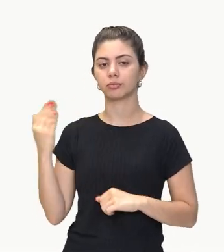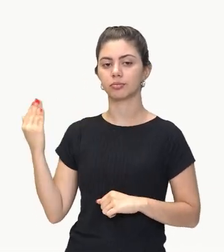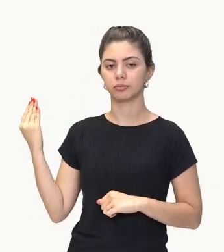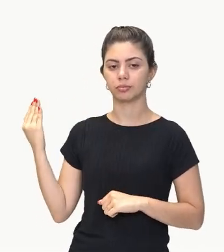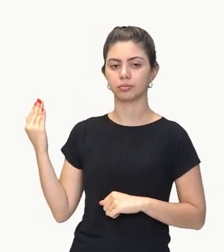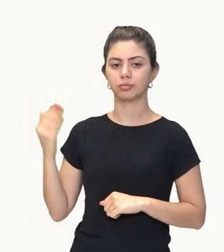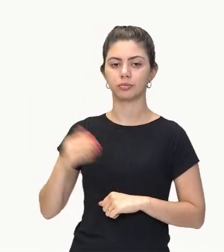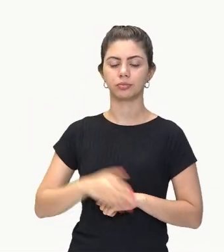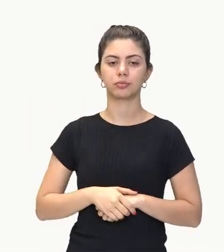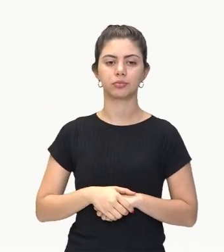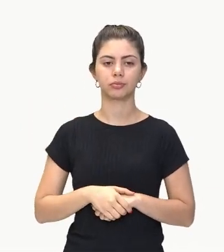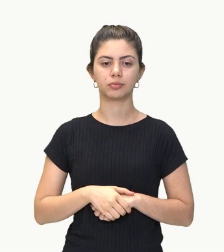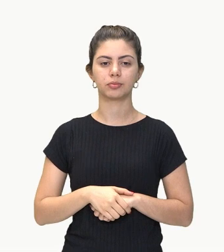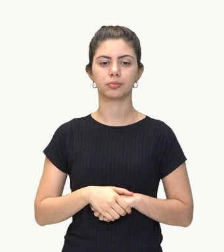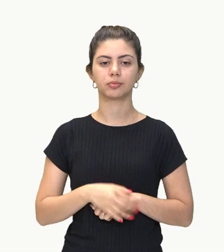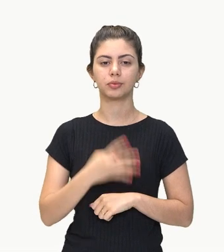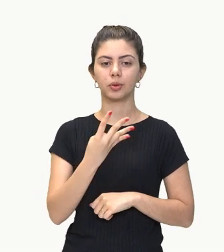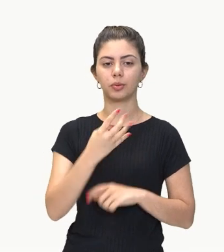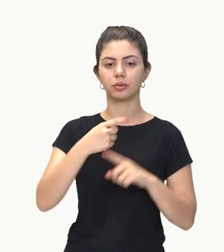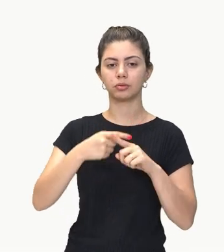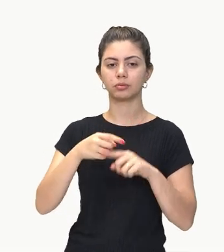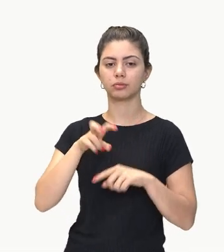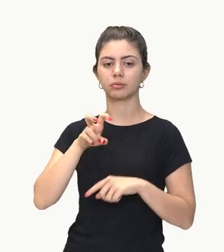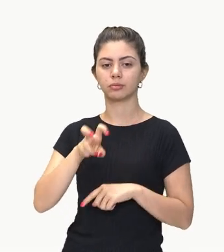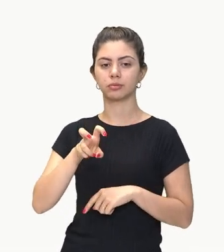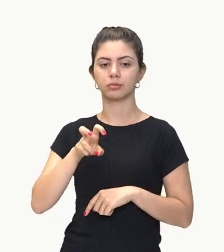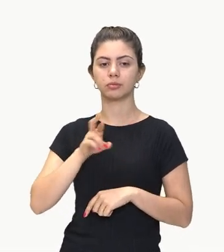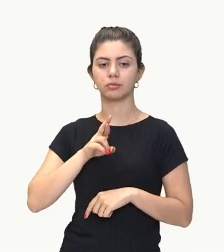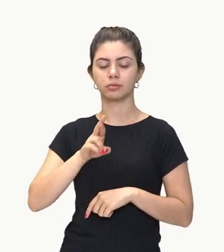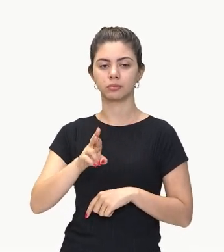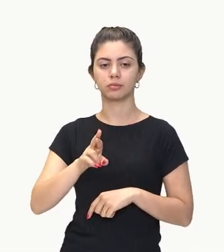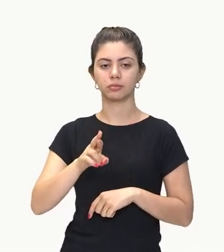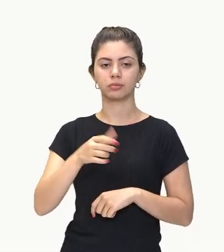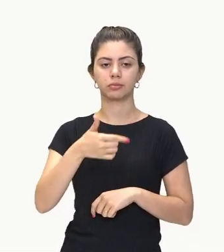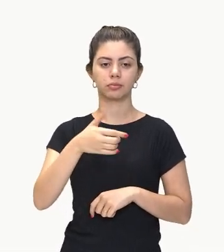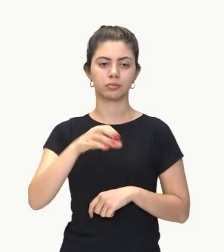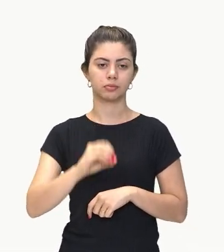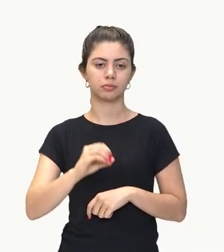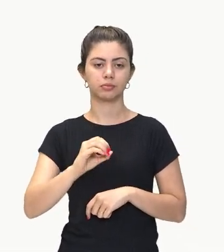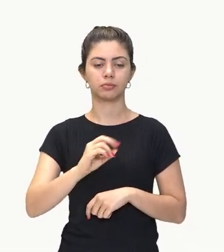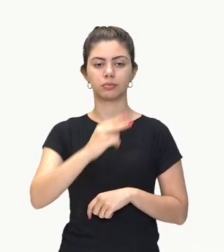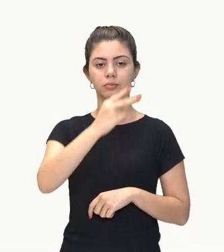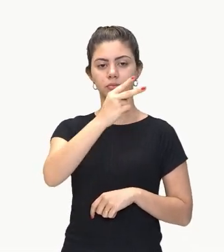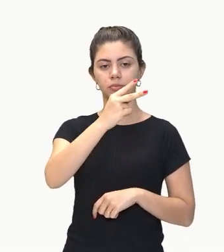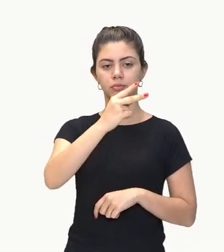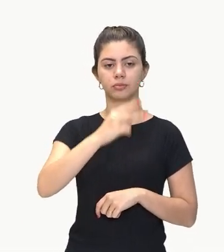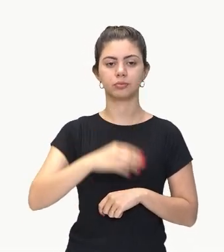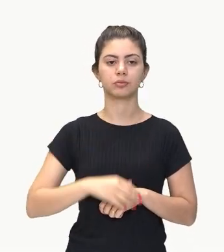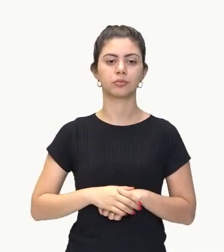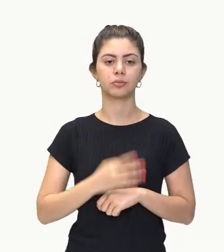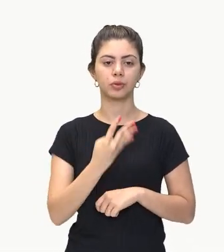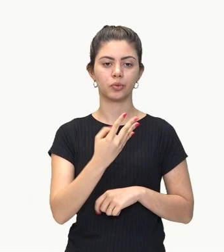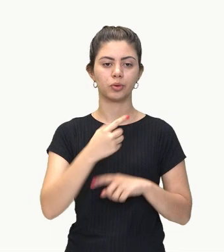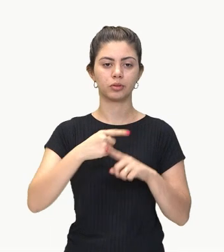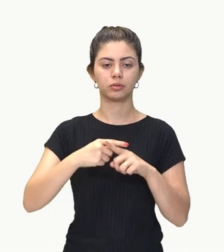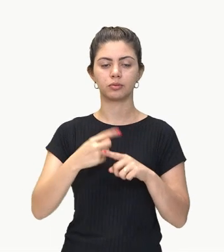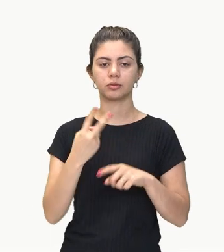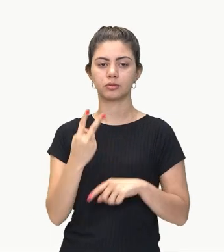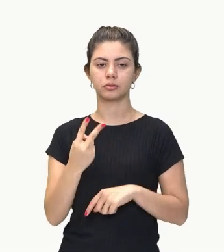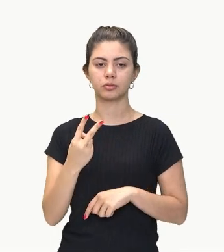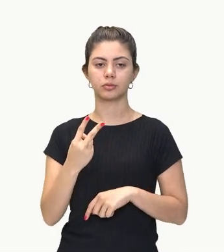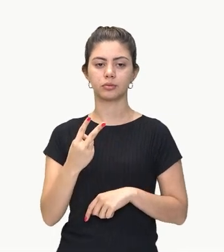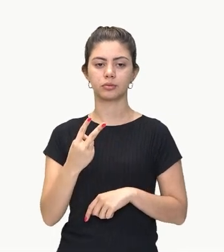número. Então, 4 vezes 5, 20, sobre 2. 4 vezes